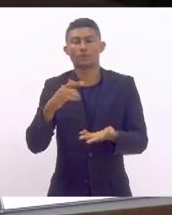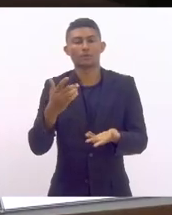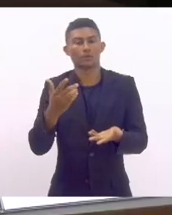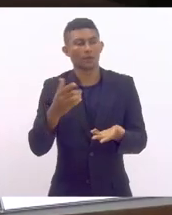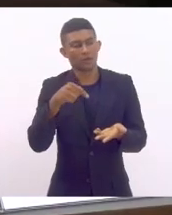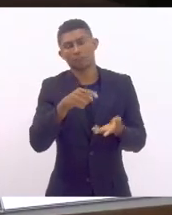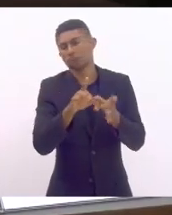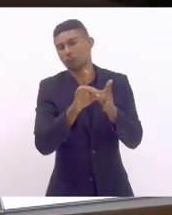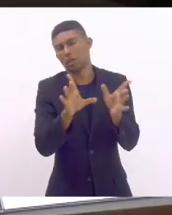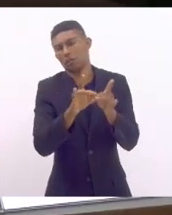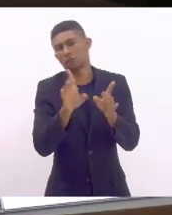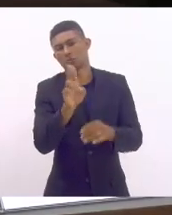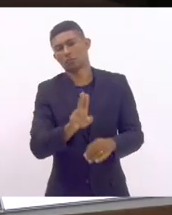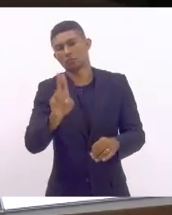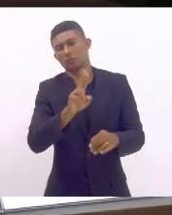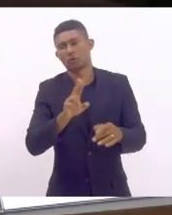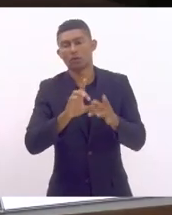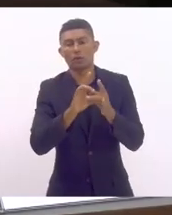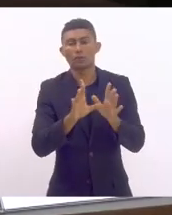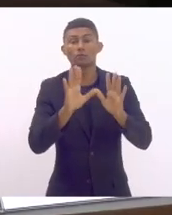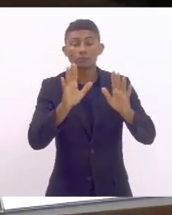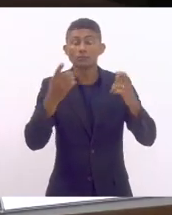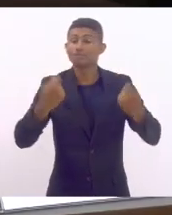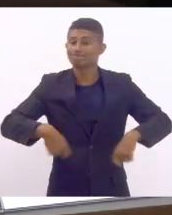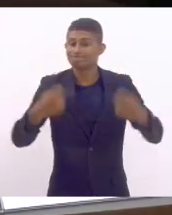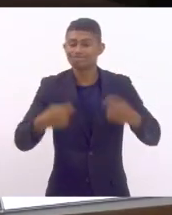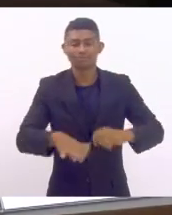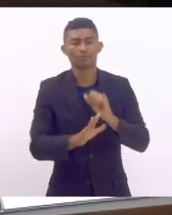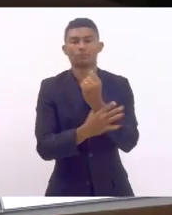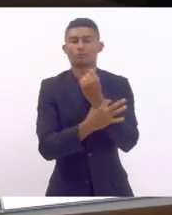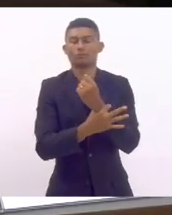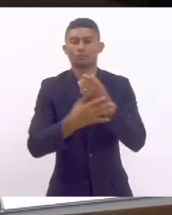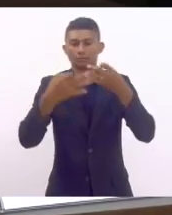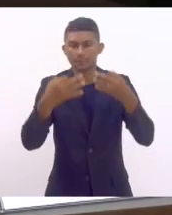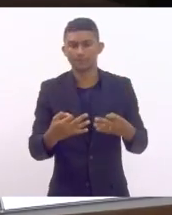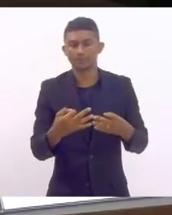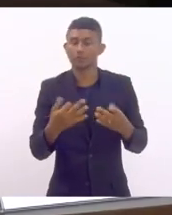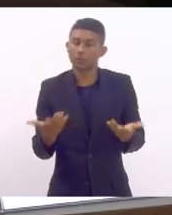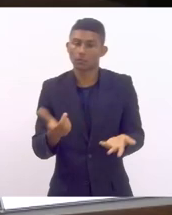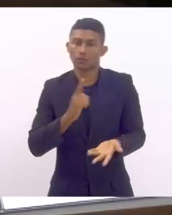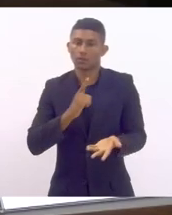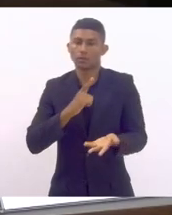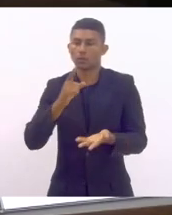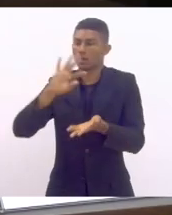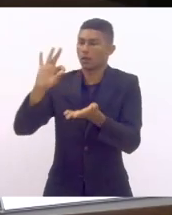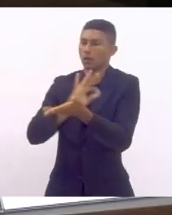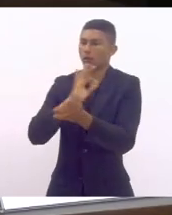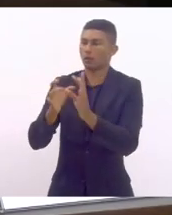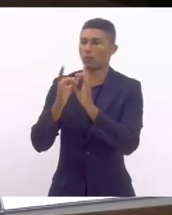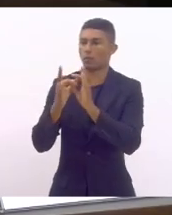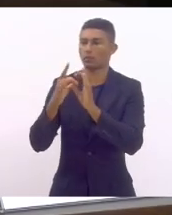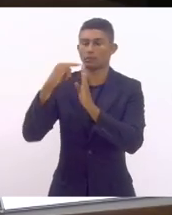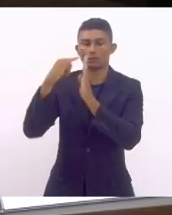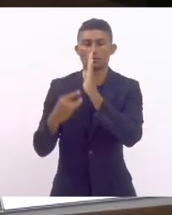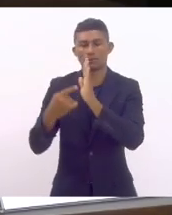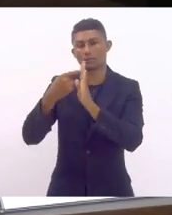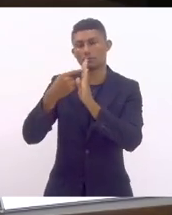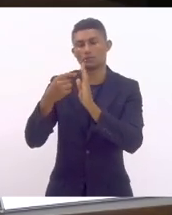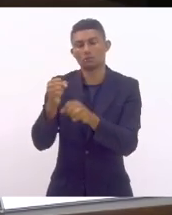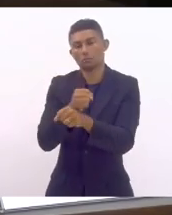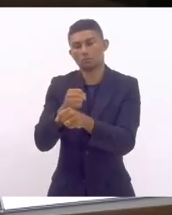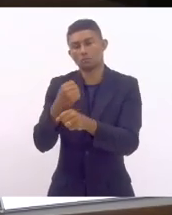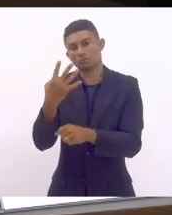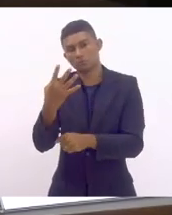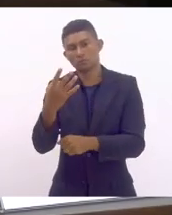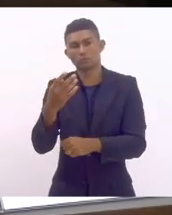orçamento nós temos que assegurar o funcionamento e com isso temos contrastes contrastes são pelo menos de 45 anos de duração